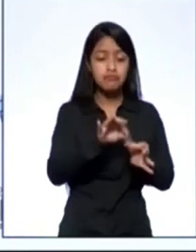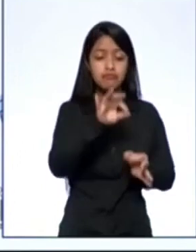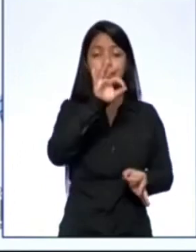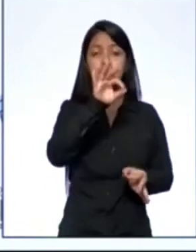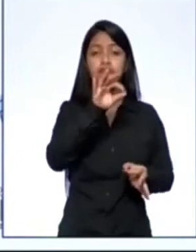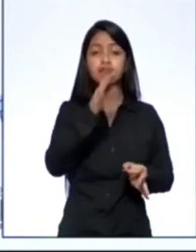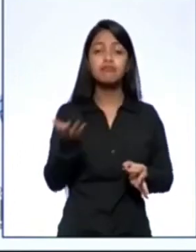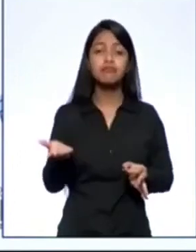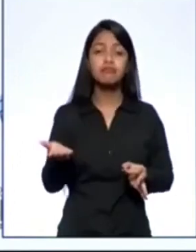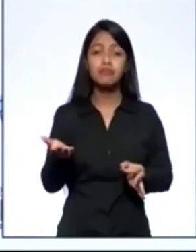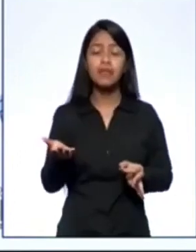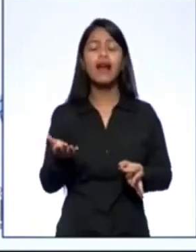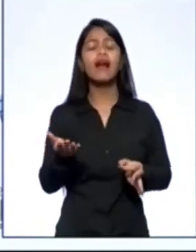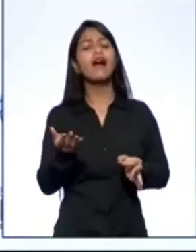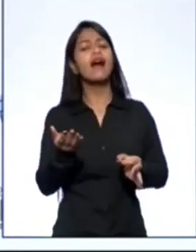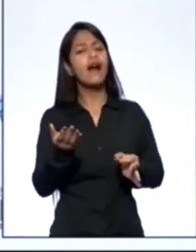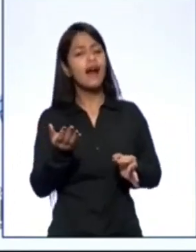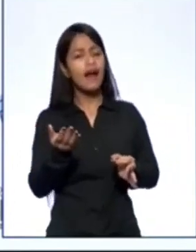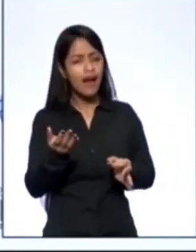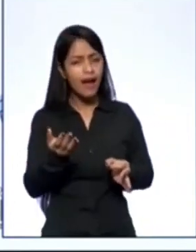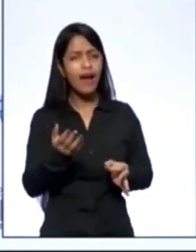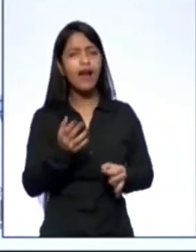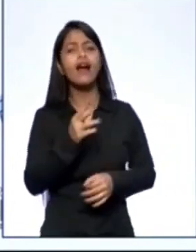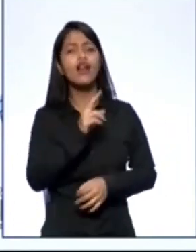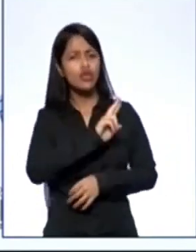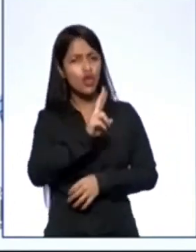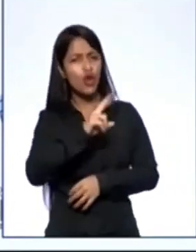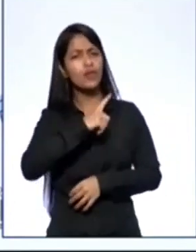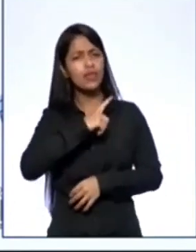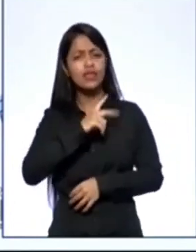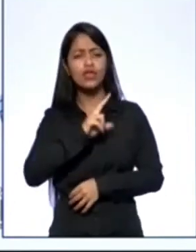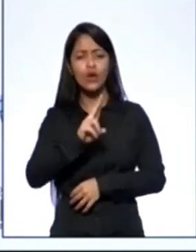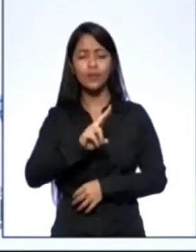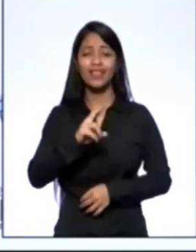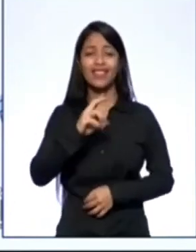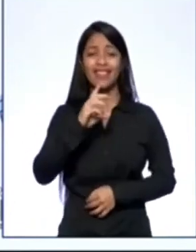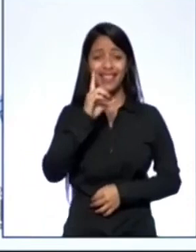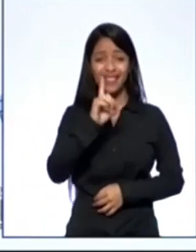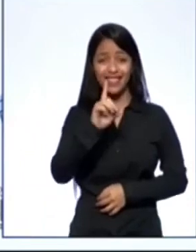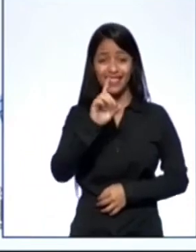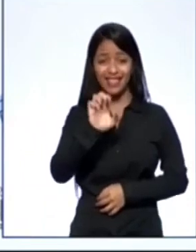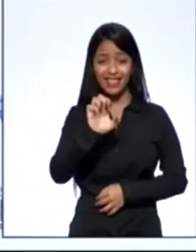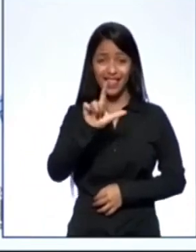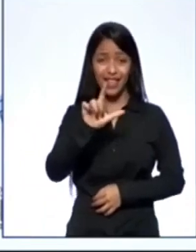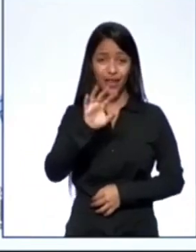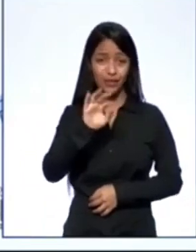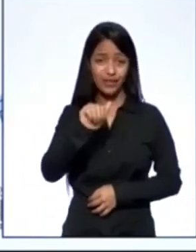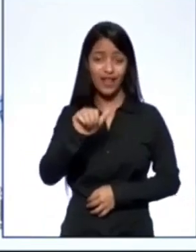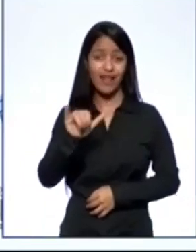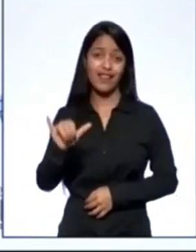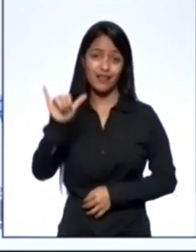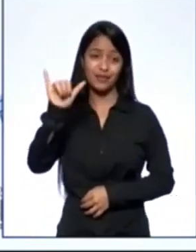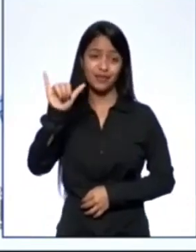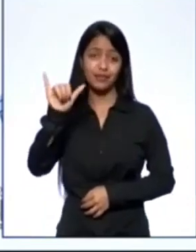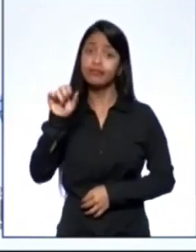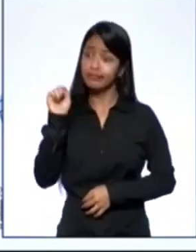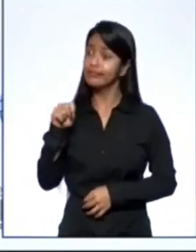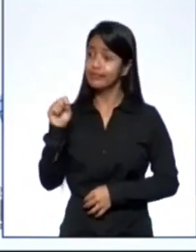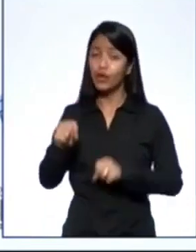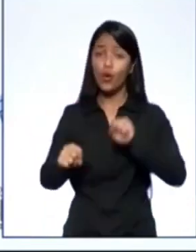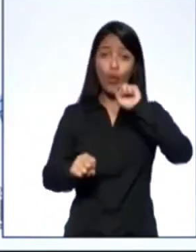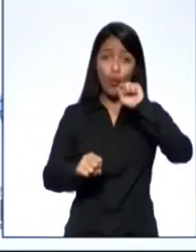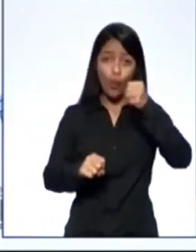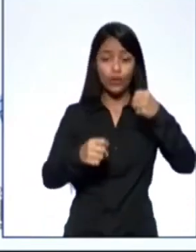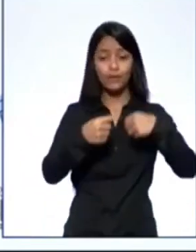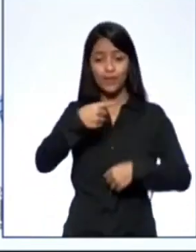distância assessores estão nome se chama delta-y Delta e epsilon é só fazer 8 - 2